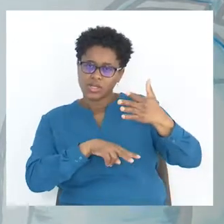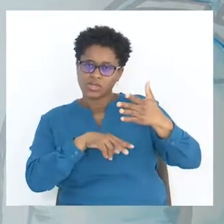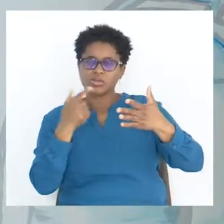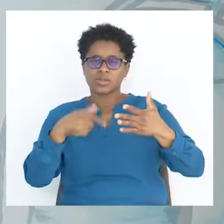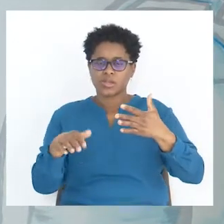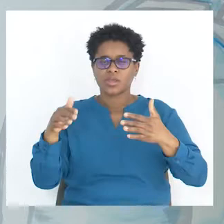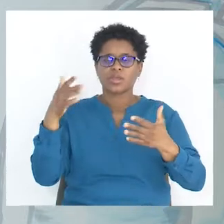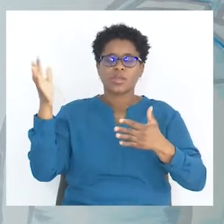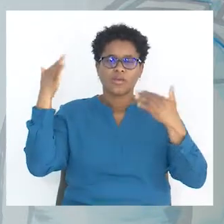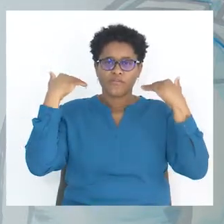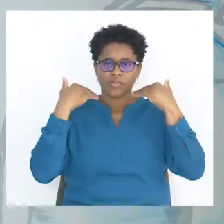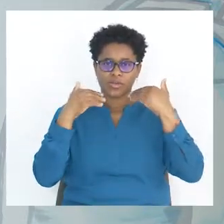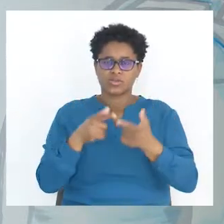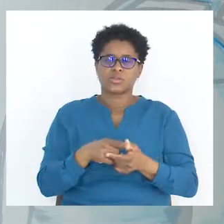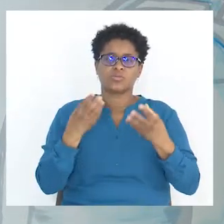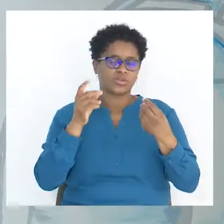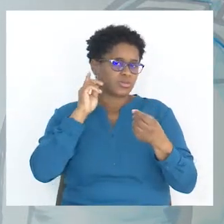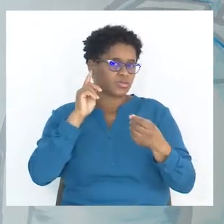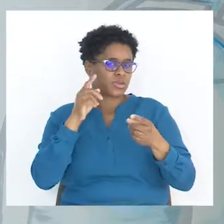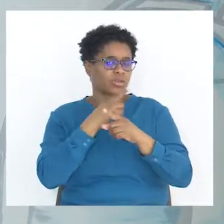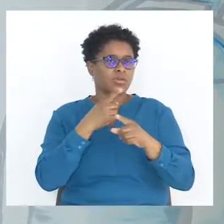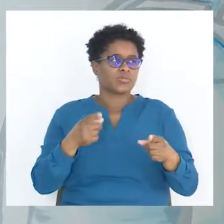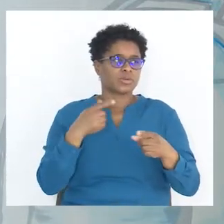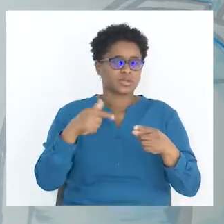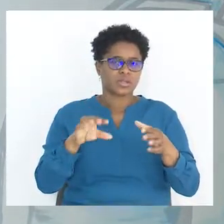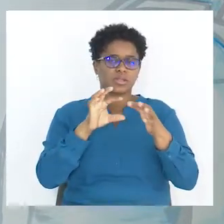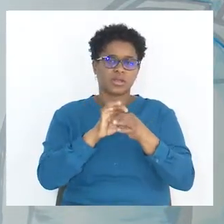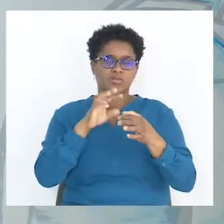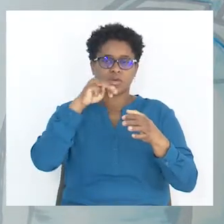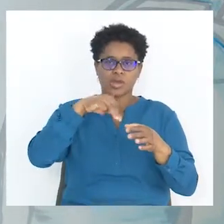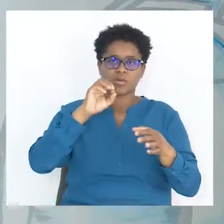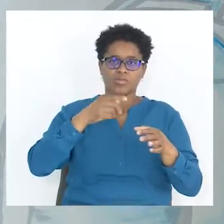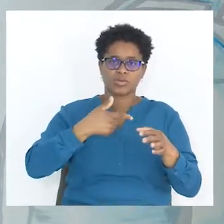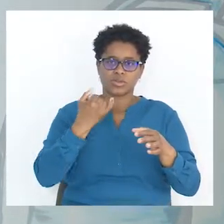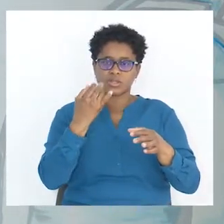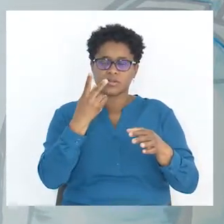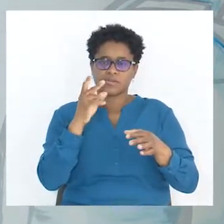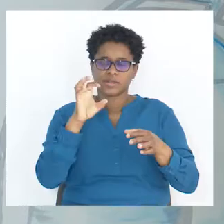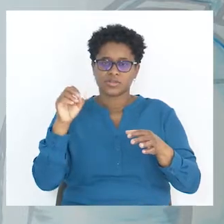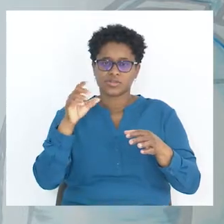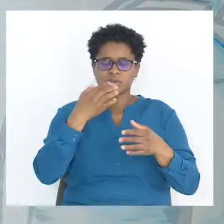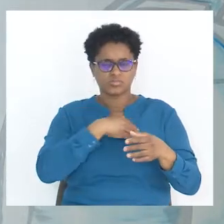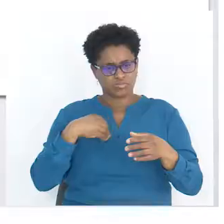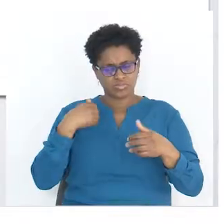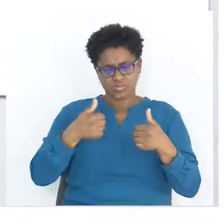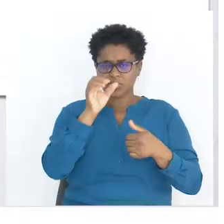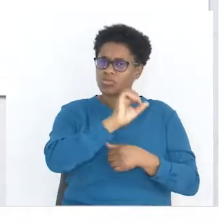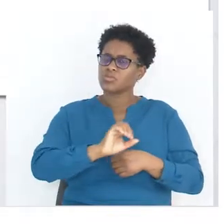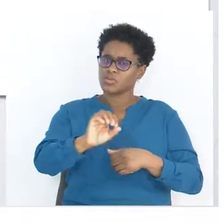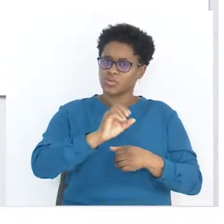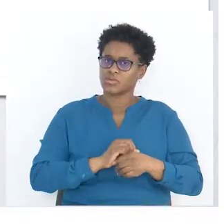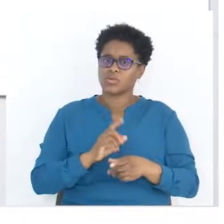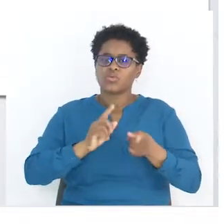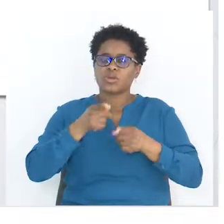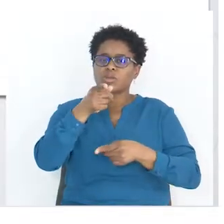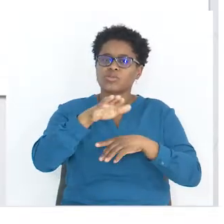muita informação, mas informações muito importantes porque tem a ver com a tua motivação, o teu bem-estar. Ok? O que é que vamos